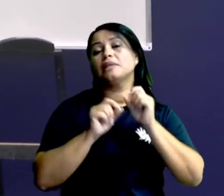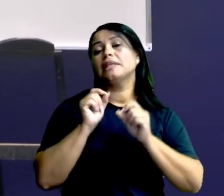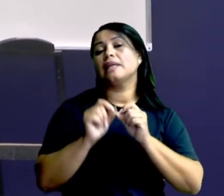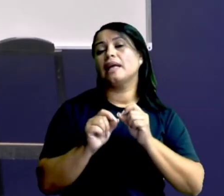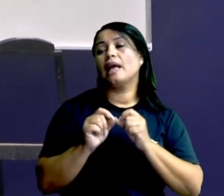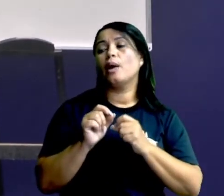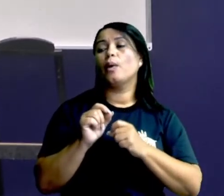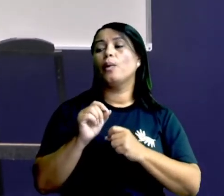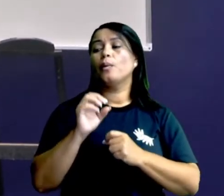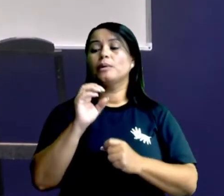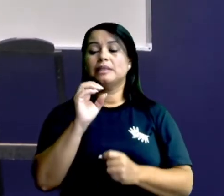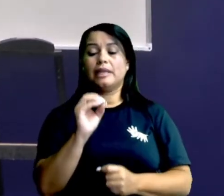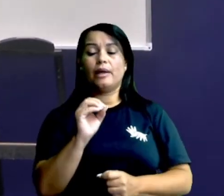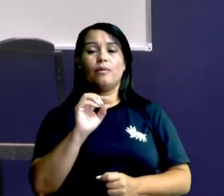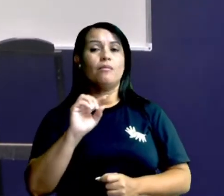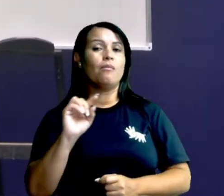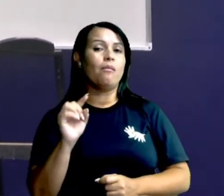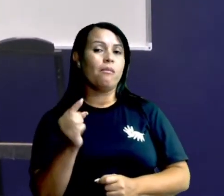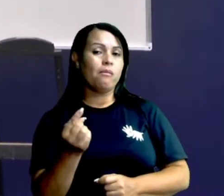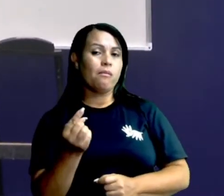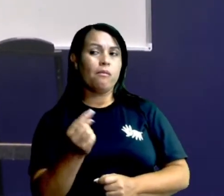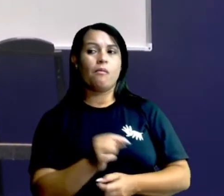coloco